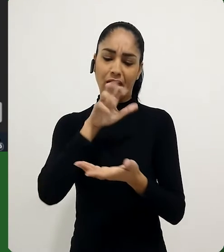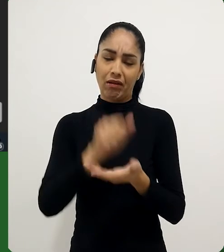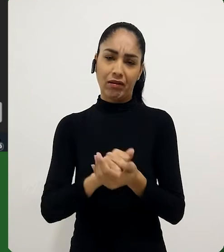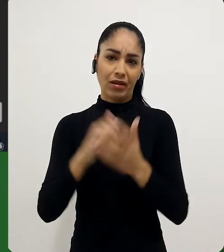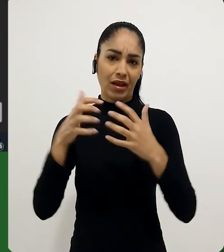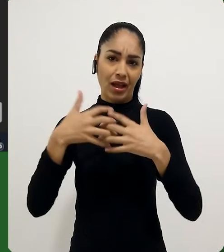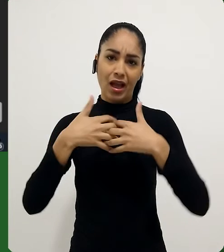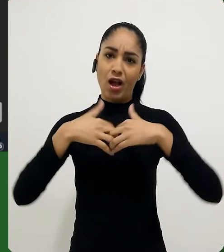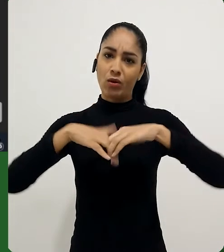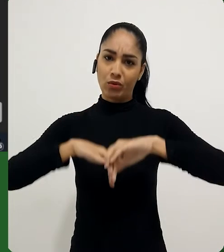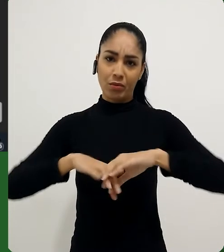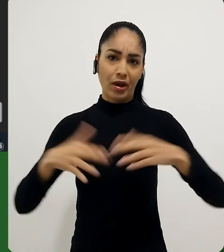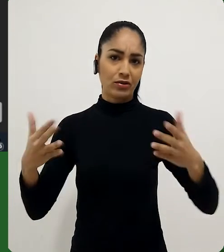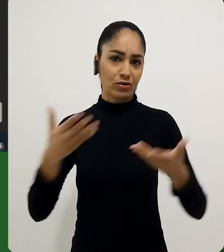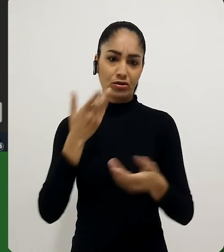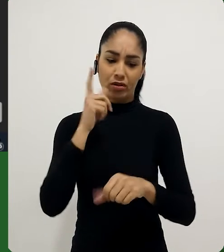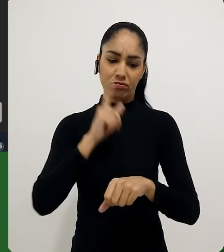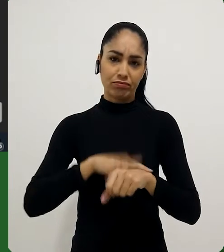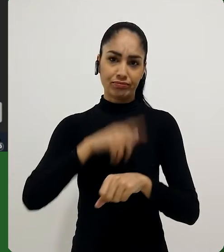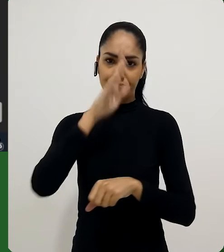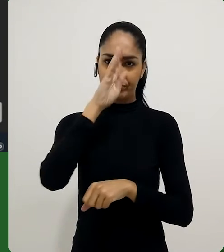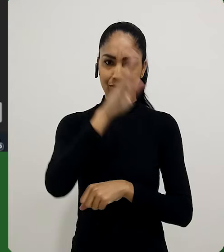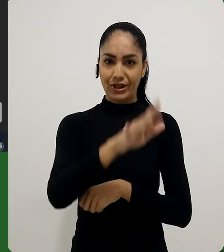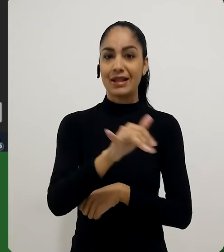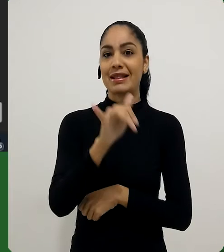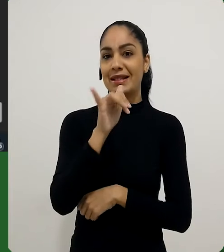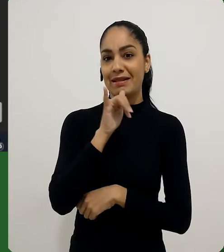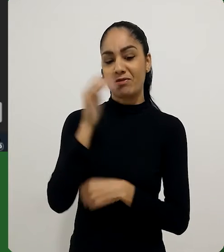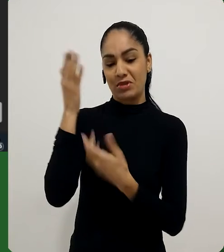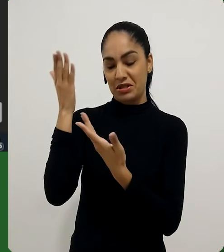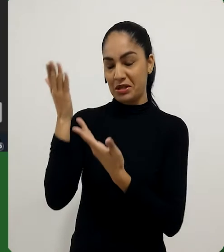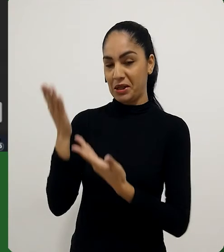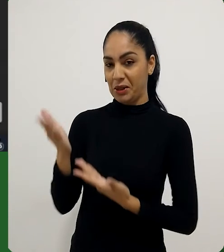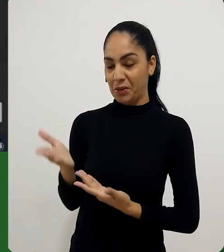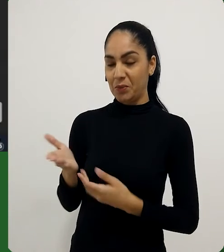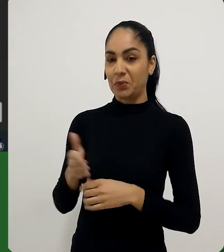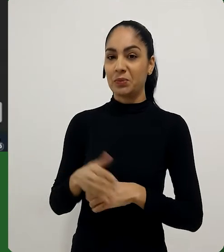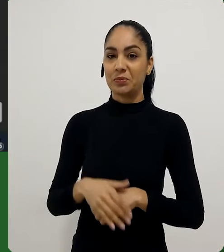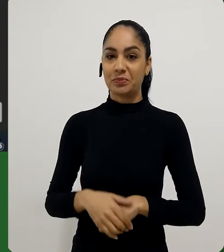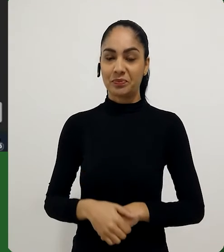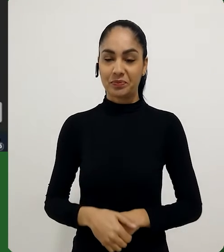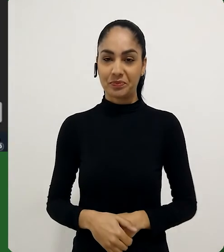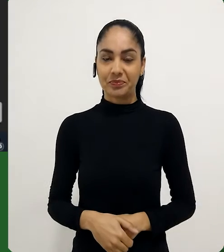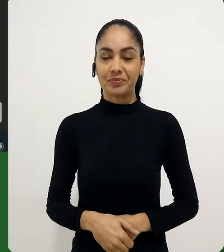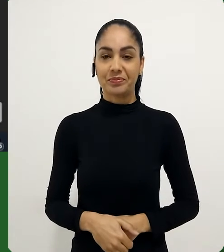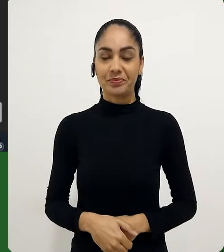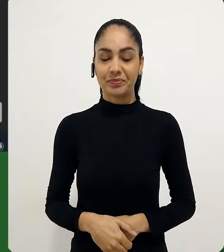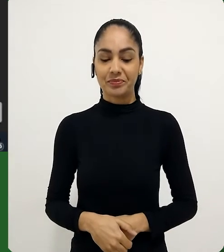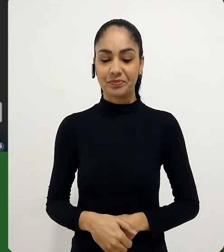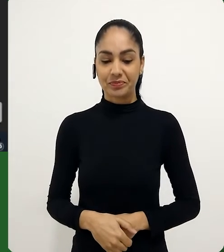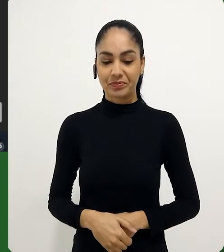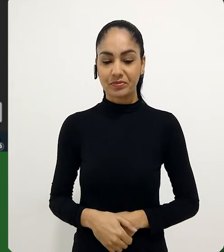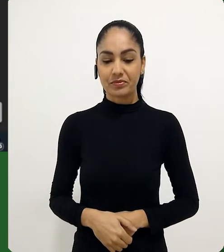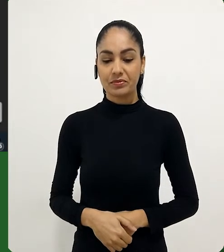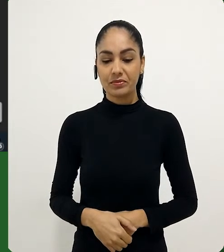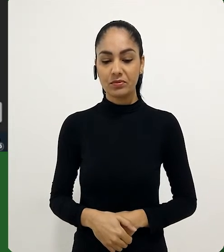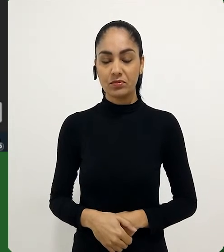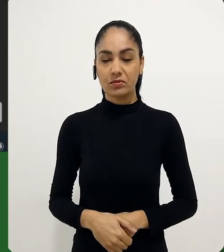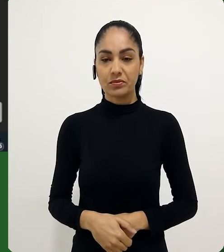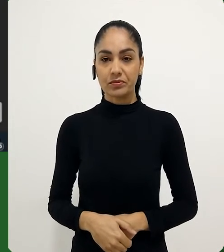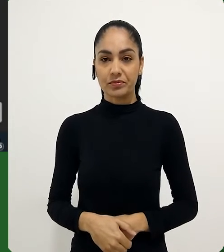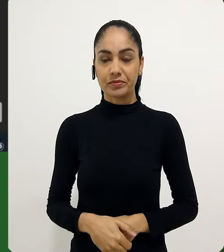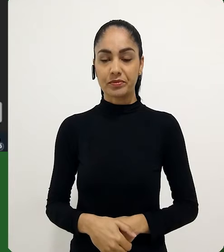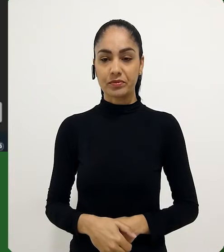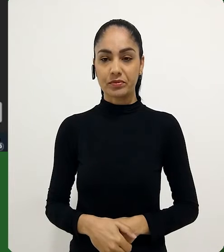no WhatsApp, isso tudo é registrado de forma automática. Aí temos um exemplo, né, de recado.